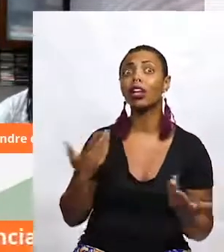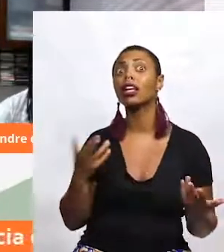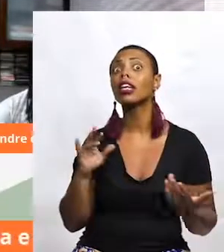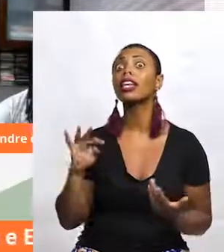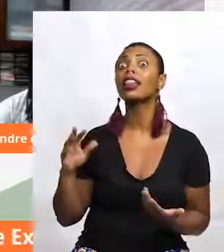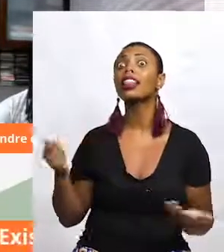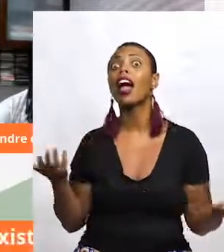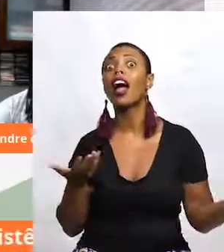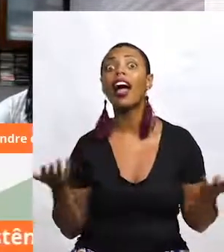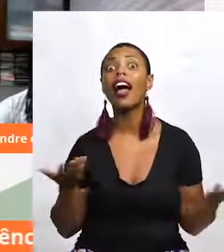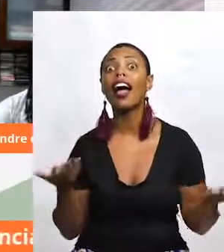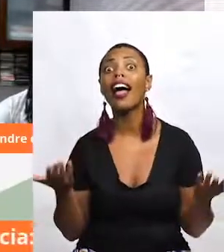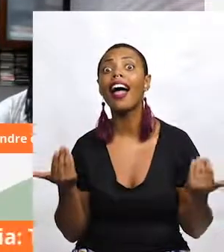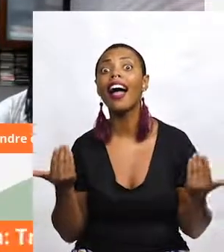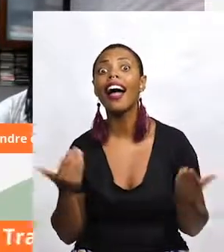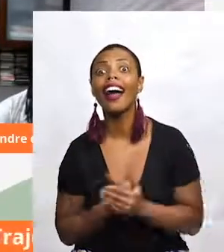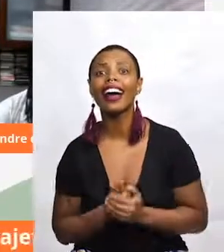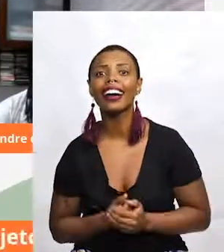Rita.